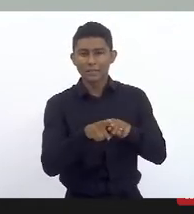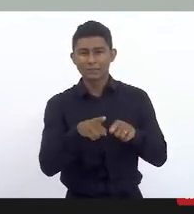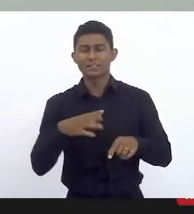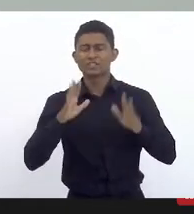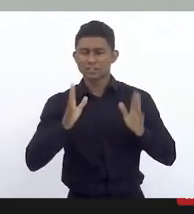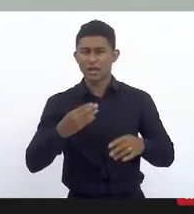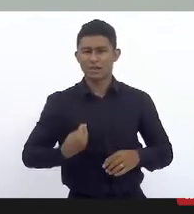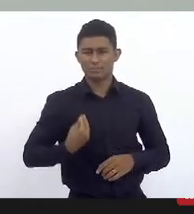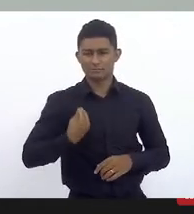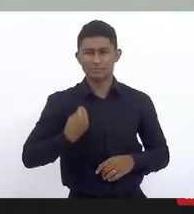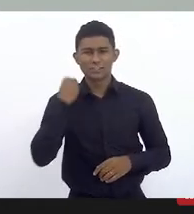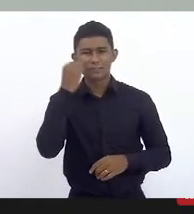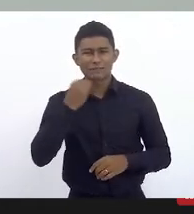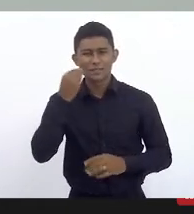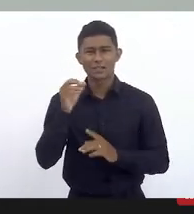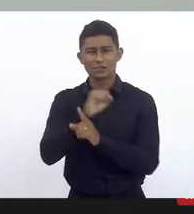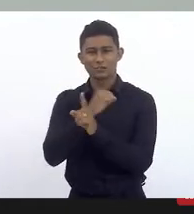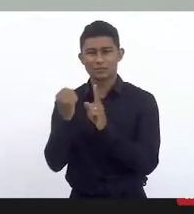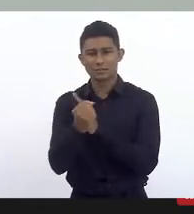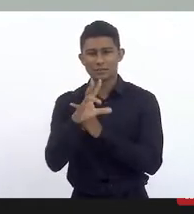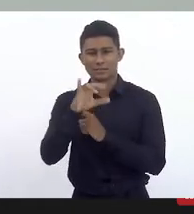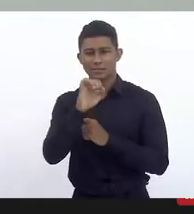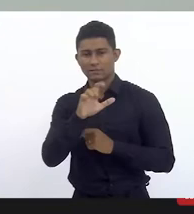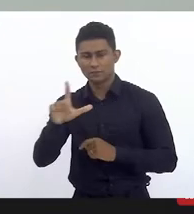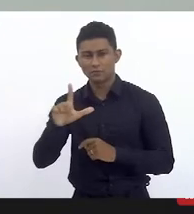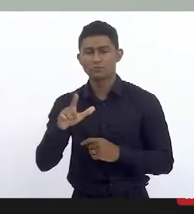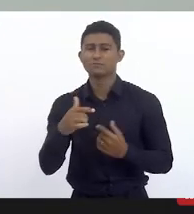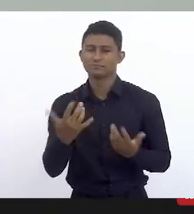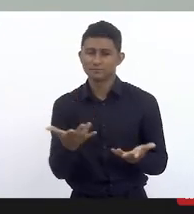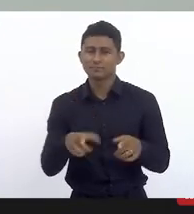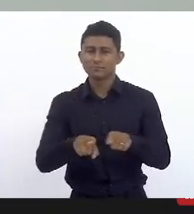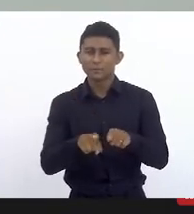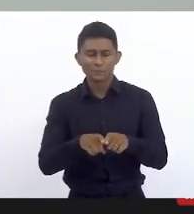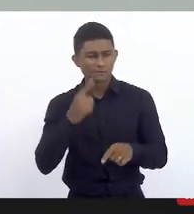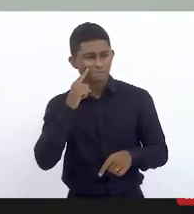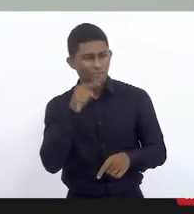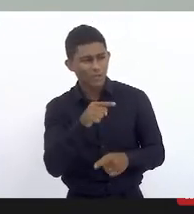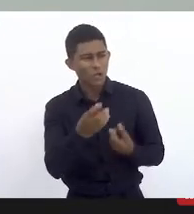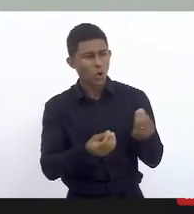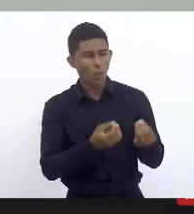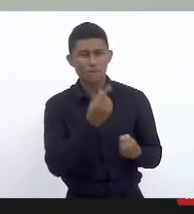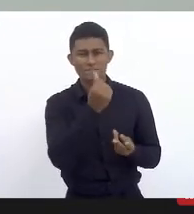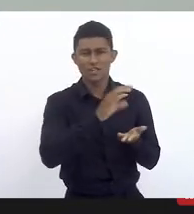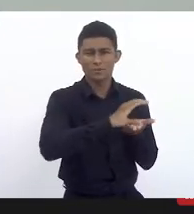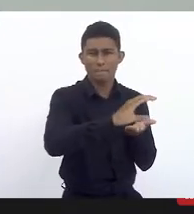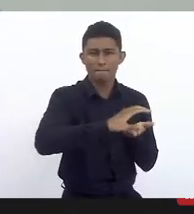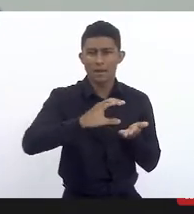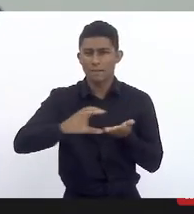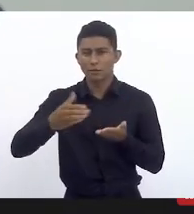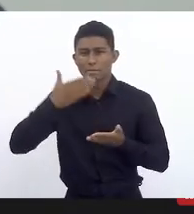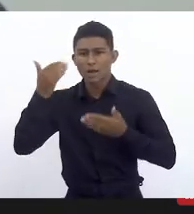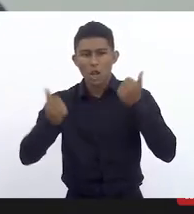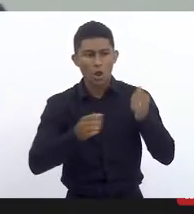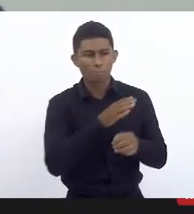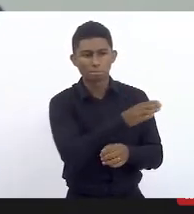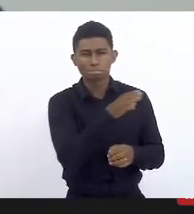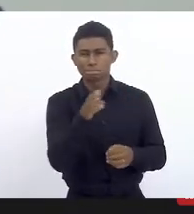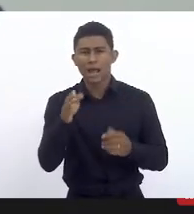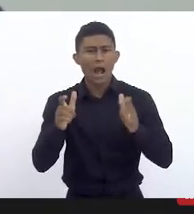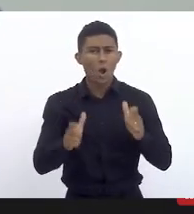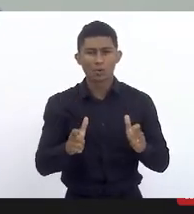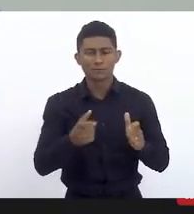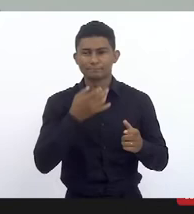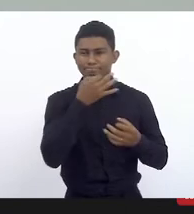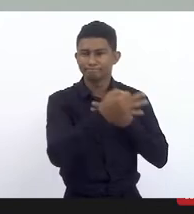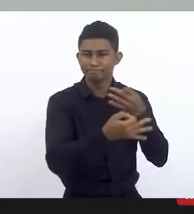iniciativa privada, a sociedade civil, e entender aí o melhor direcionamento dos investimentos. No entanto, no parágrafo